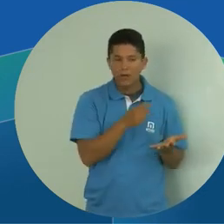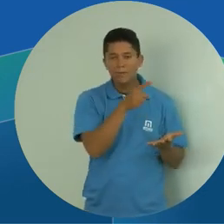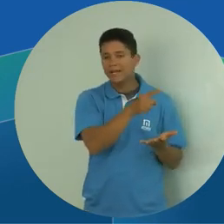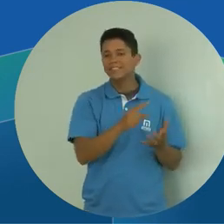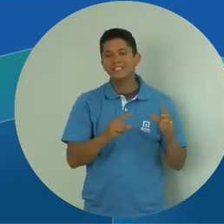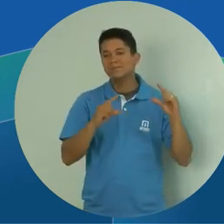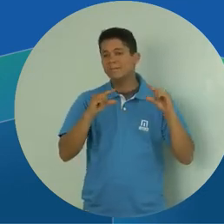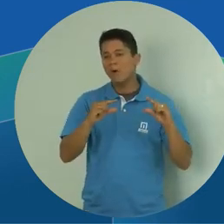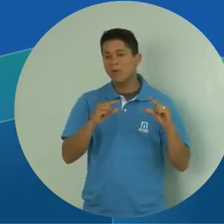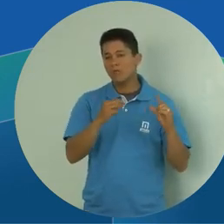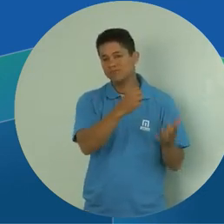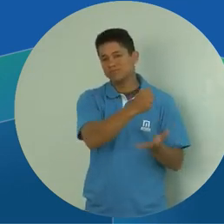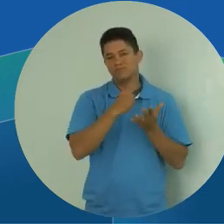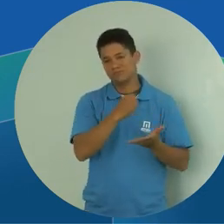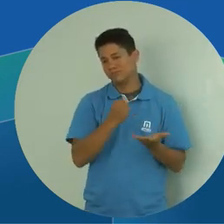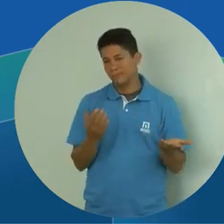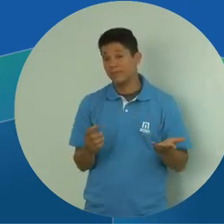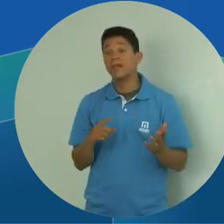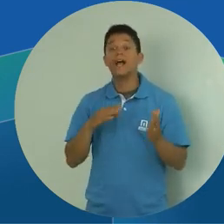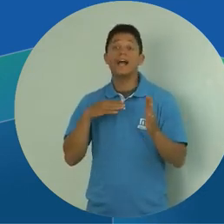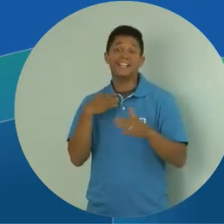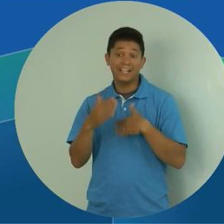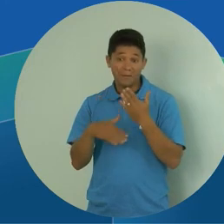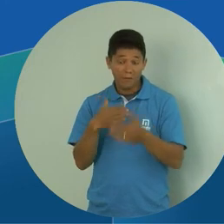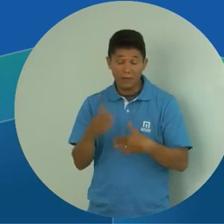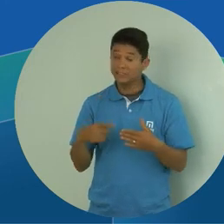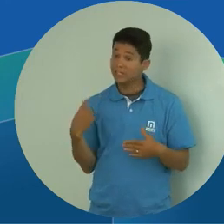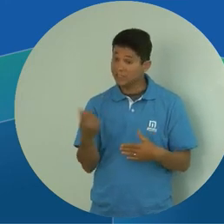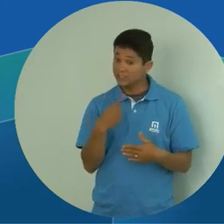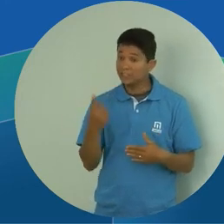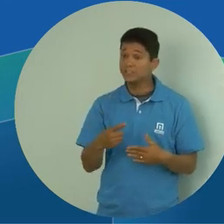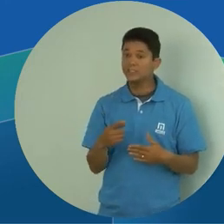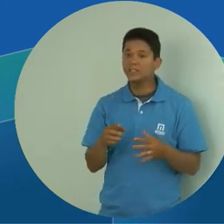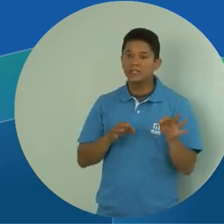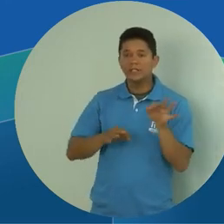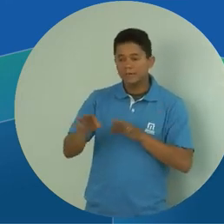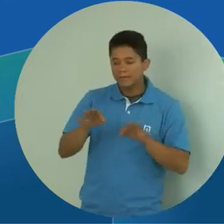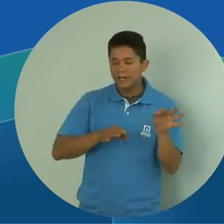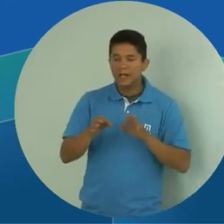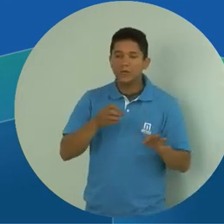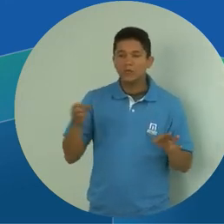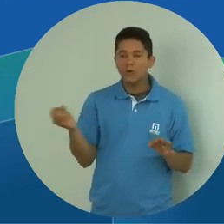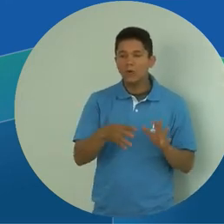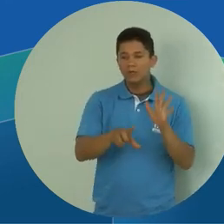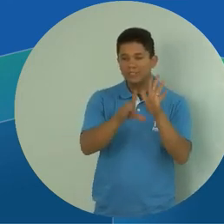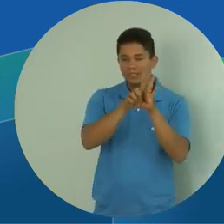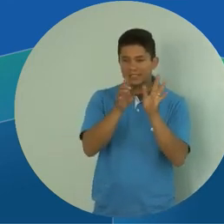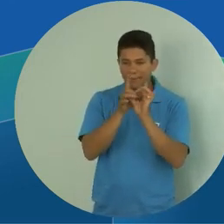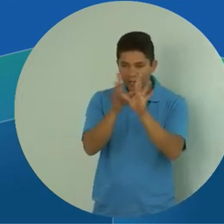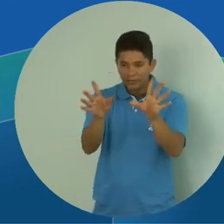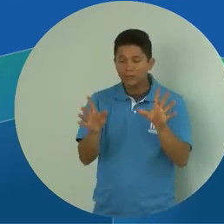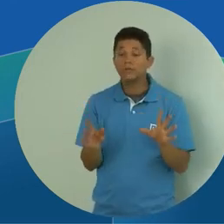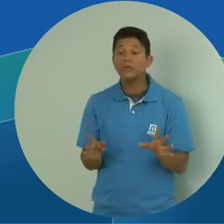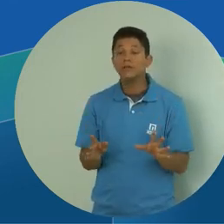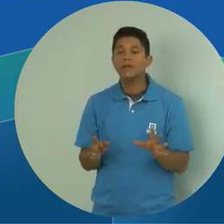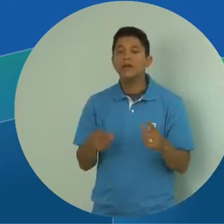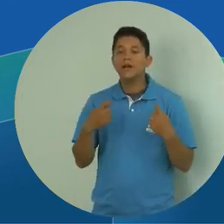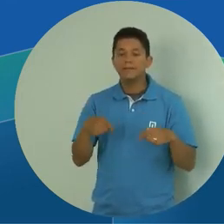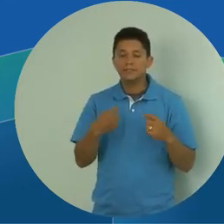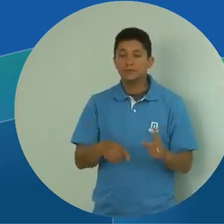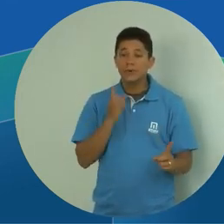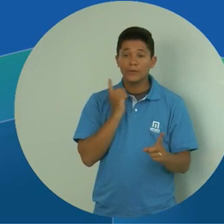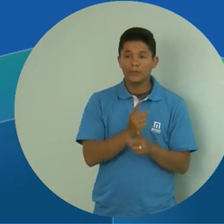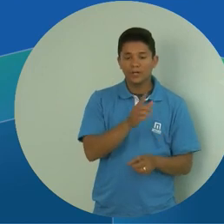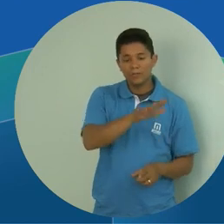Só depois que aí a gente, para entrar com um novo licenciamento, primeiro a gente teve que identificar uma